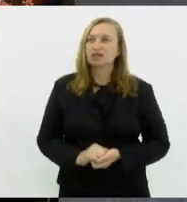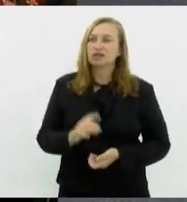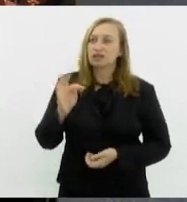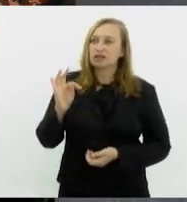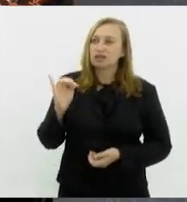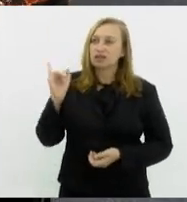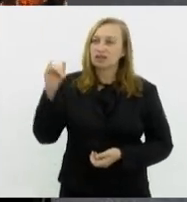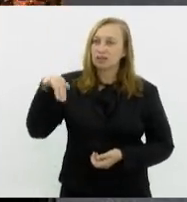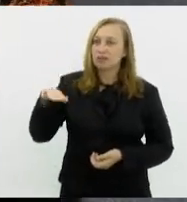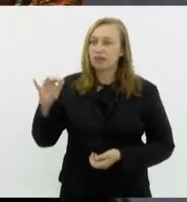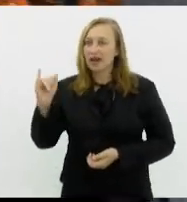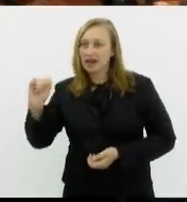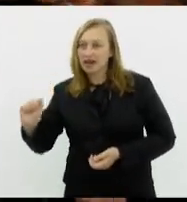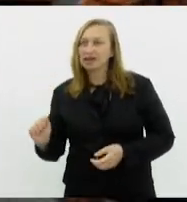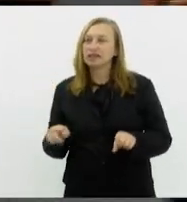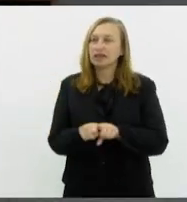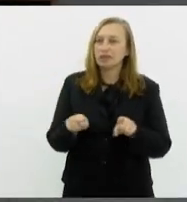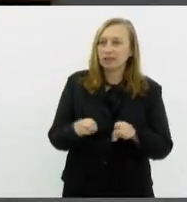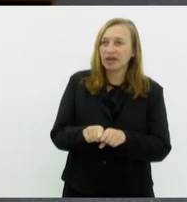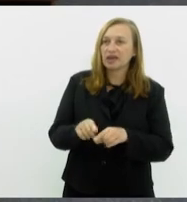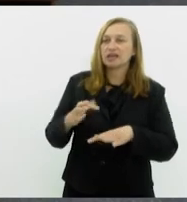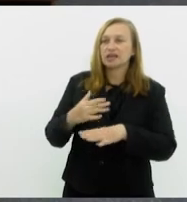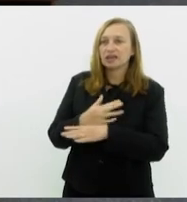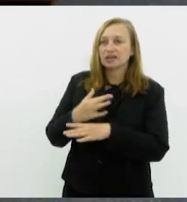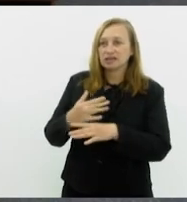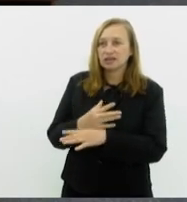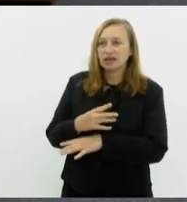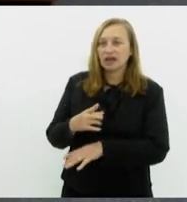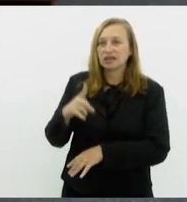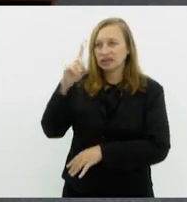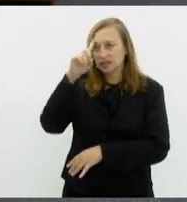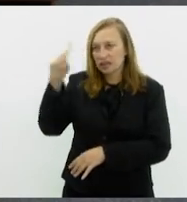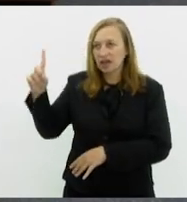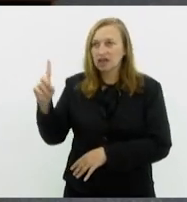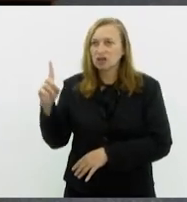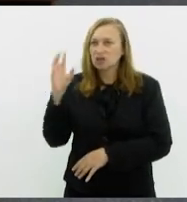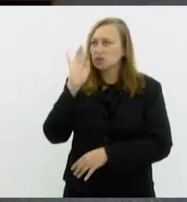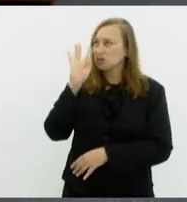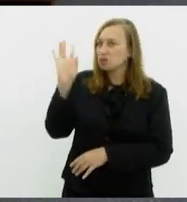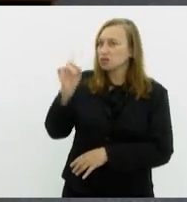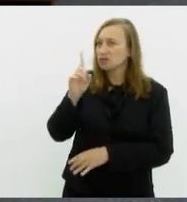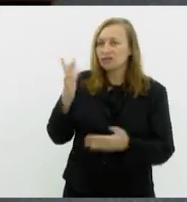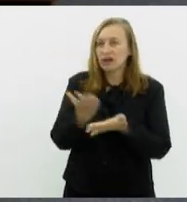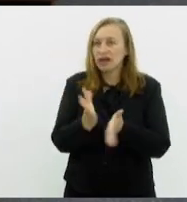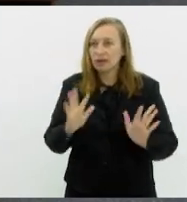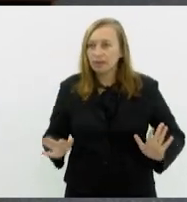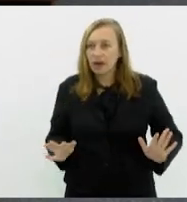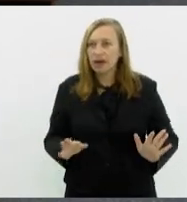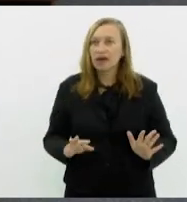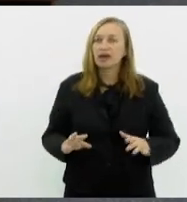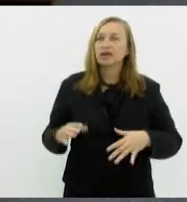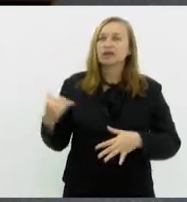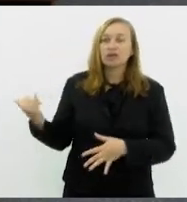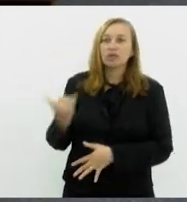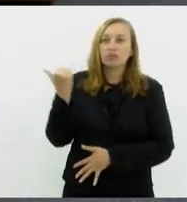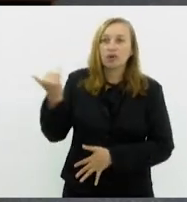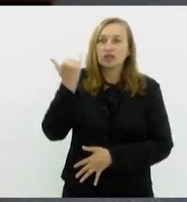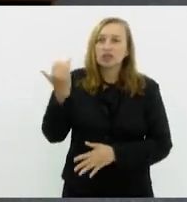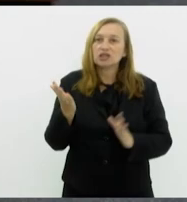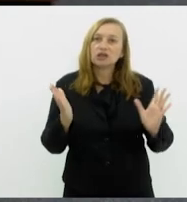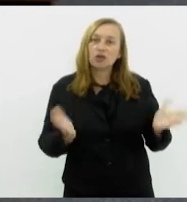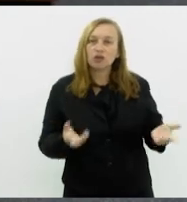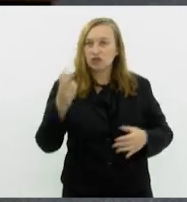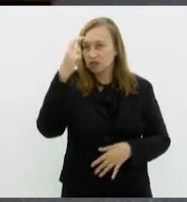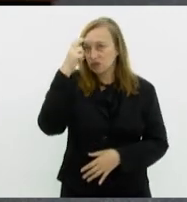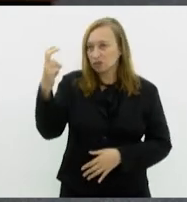Maia, como Cidade de Deus, recentemente Nosso Sonho Não Vai Terminar, uma figura que tem uma importância hoje na